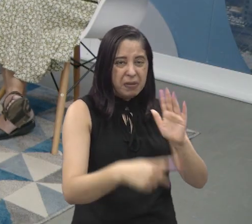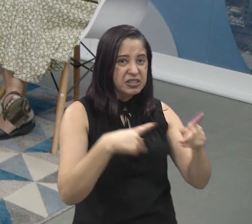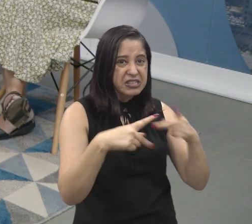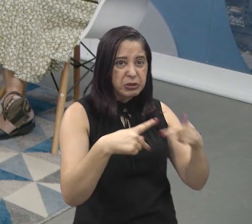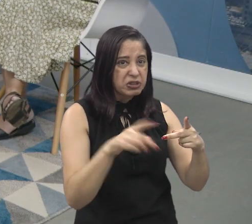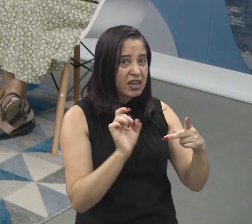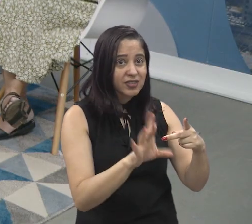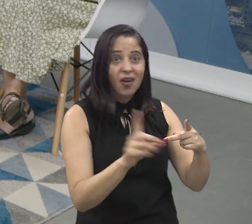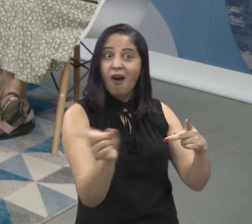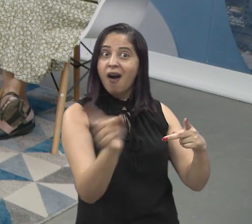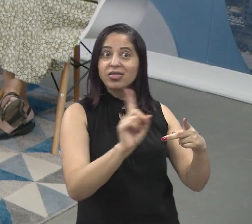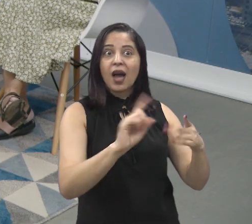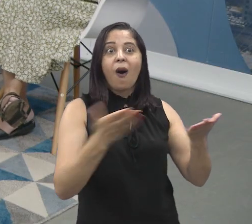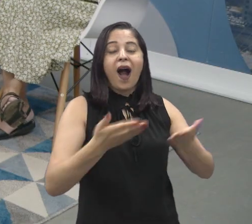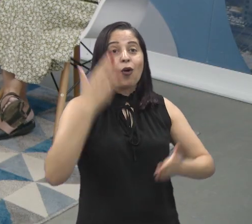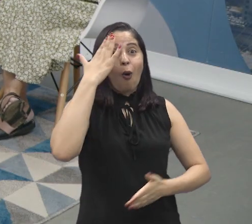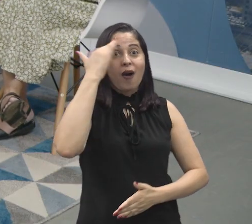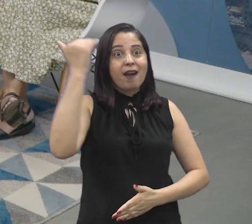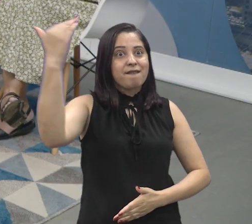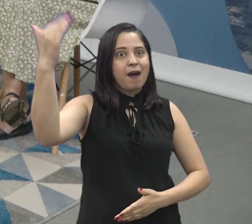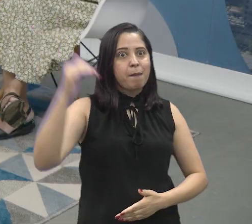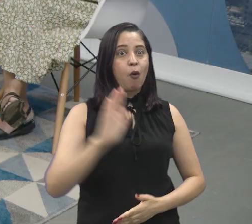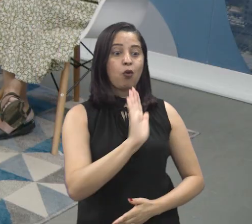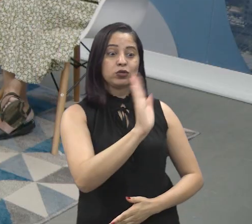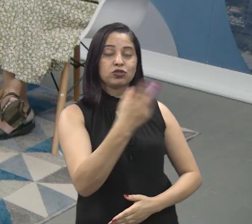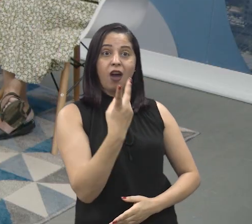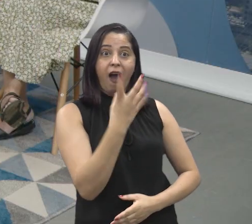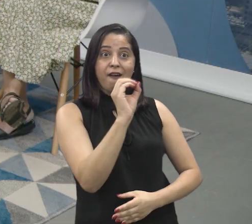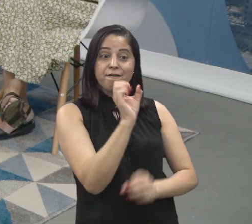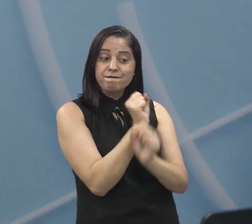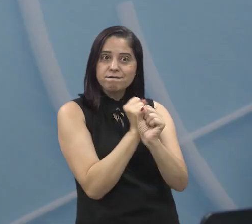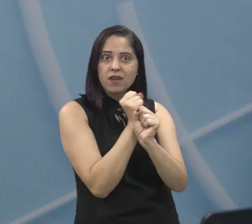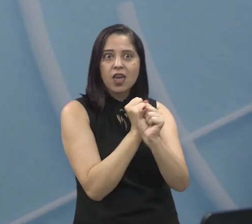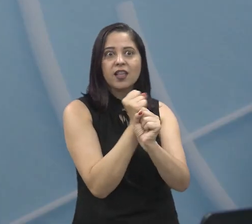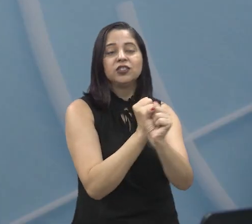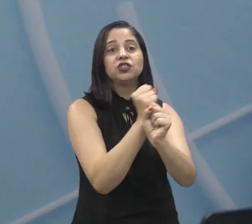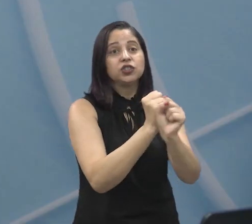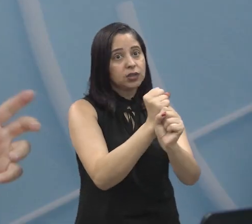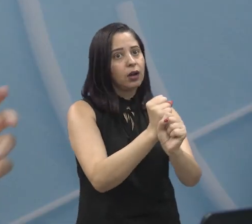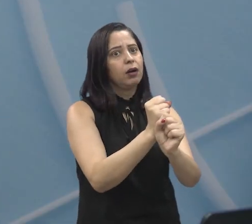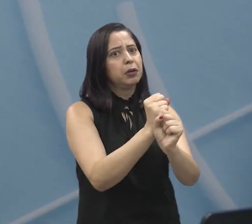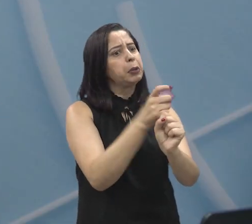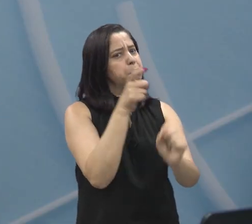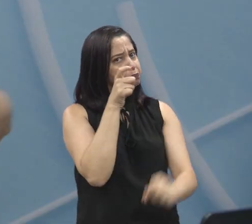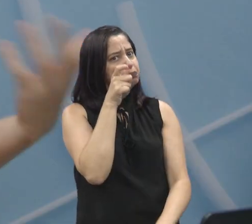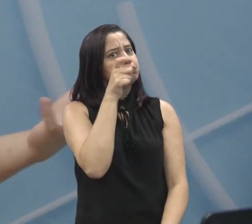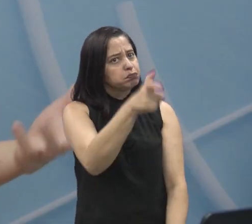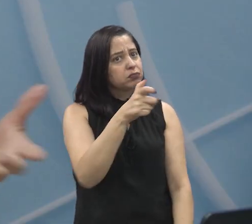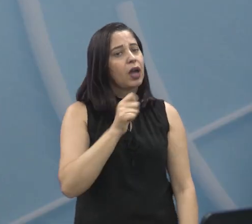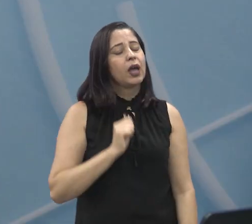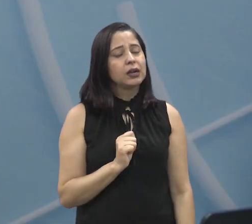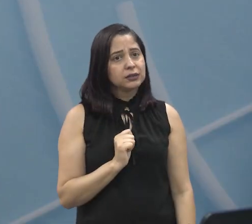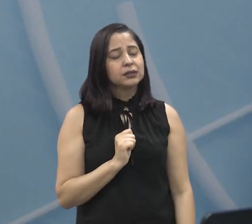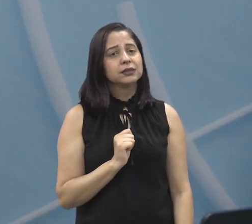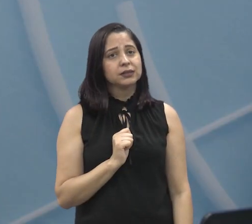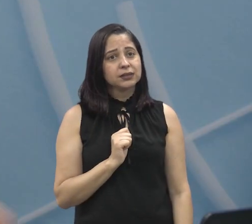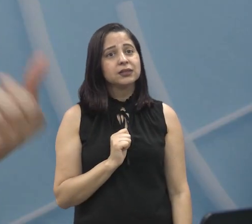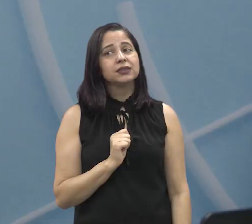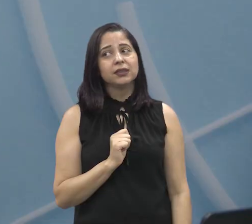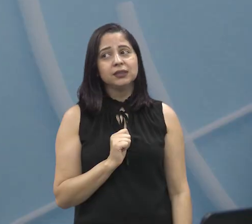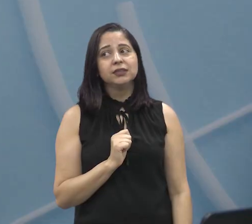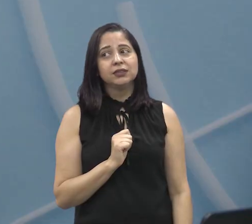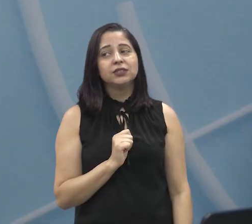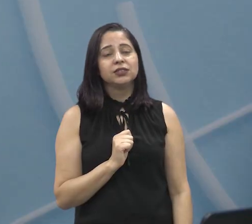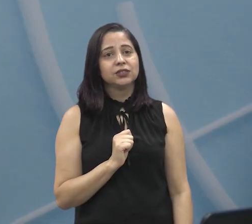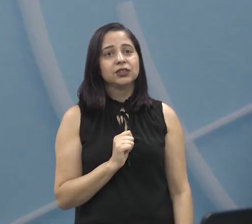começo. Né? A gente são mais de 20 anos de festival. É muito interessante, né? Pegar casos como esse também